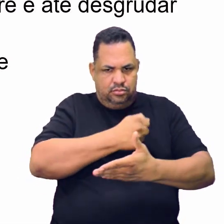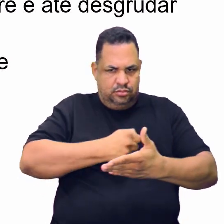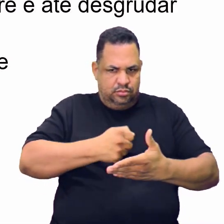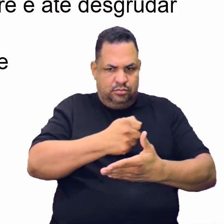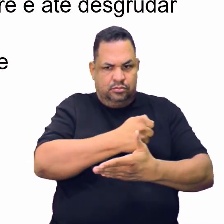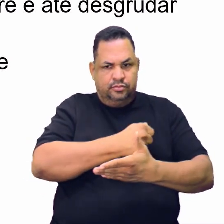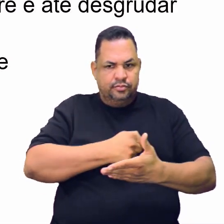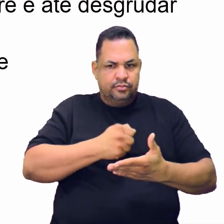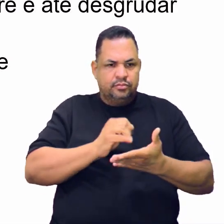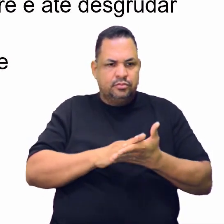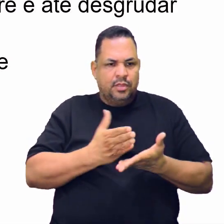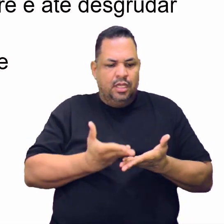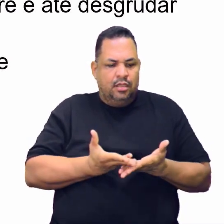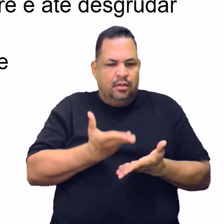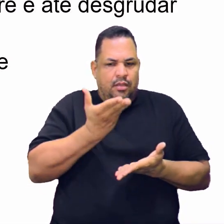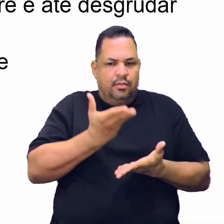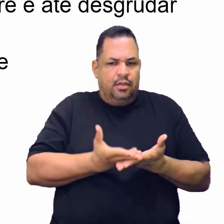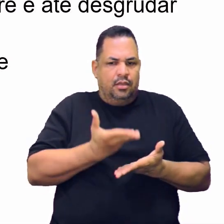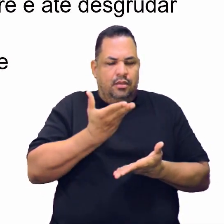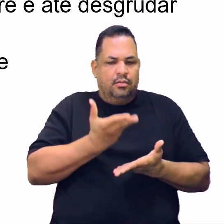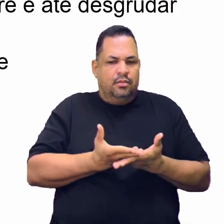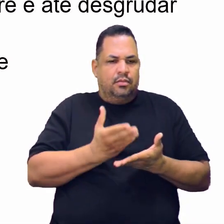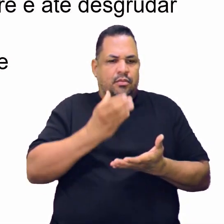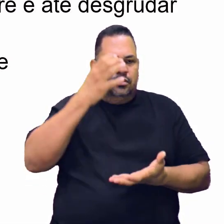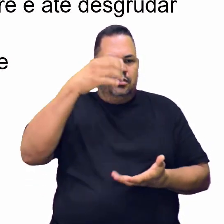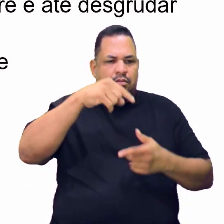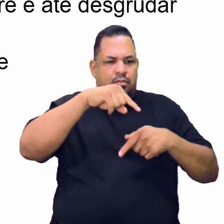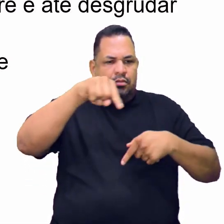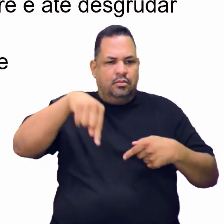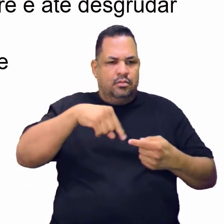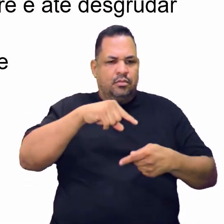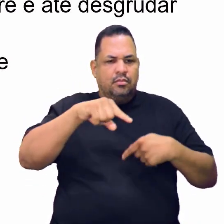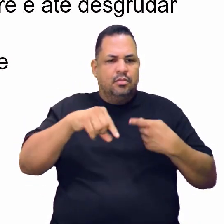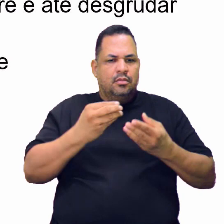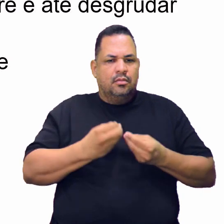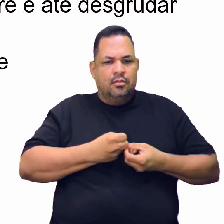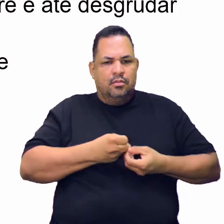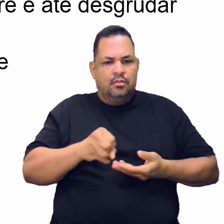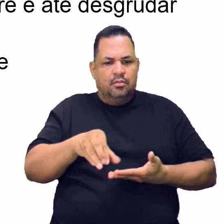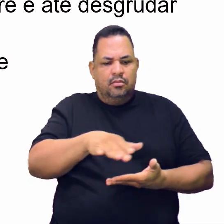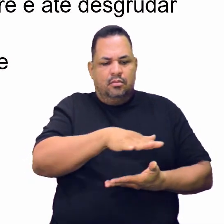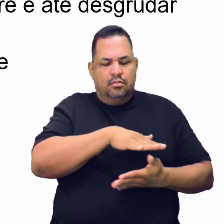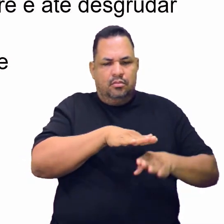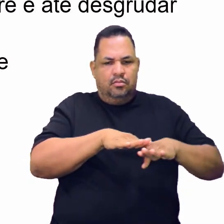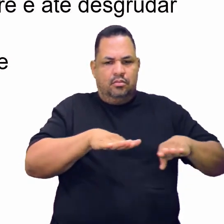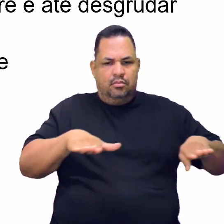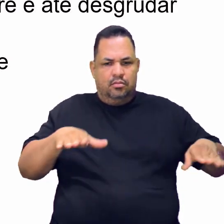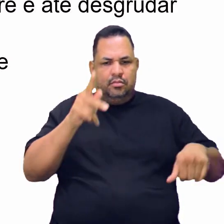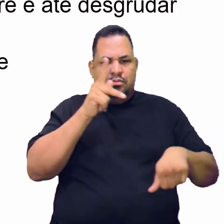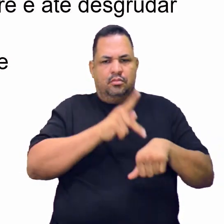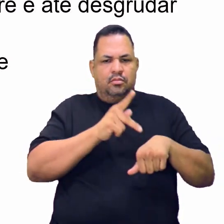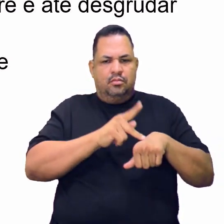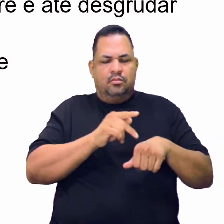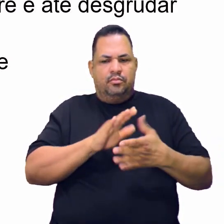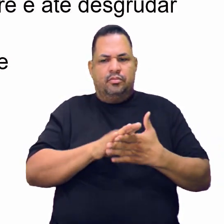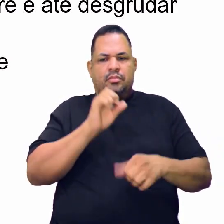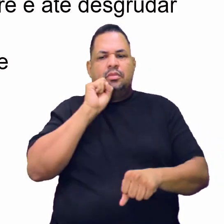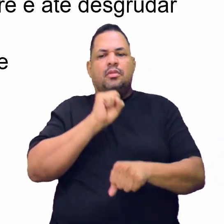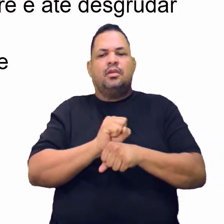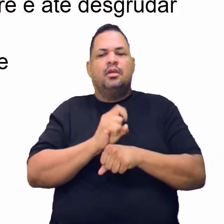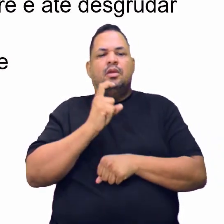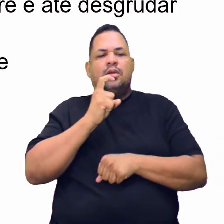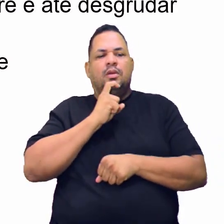mexendo sempre até desgrudar da panela. Em seguida, despeje em mármore e espere esfriar